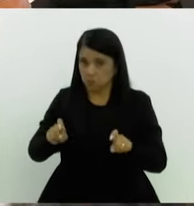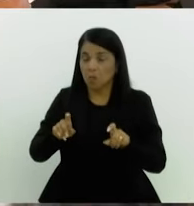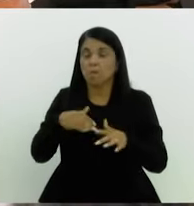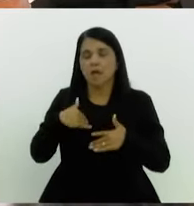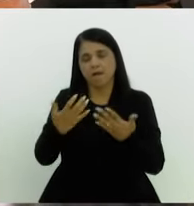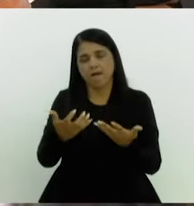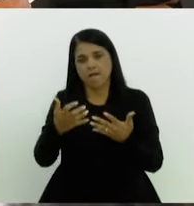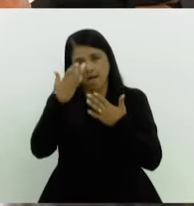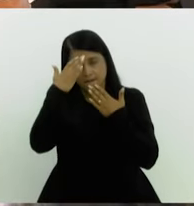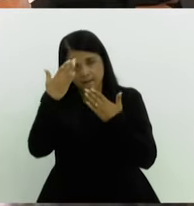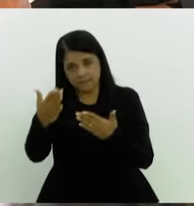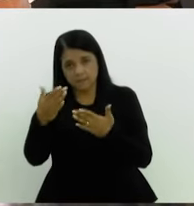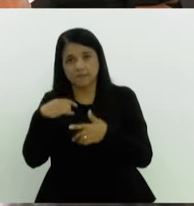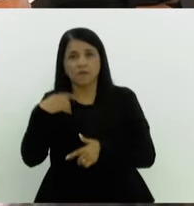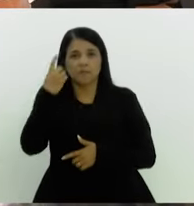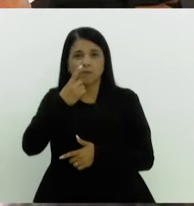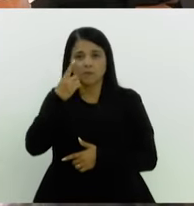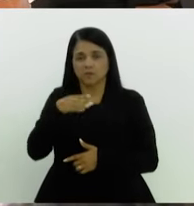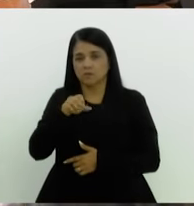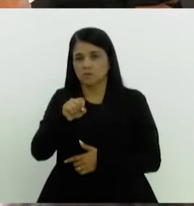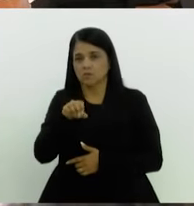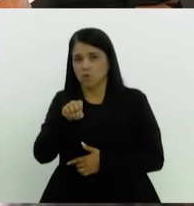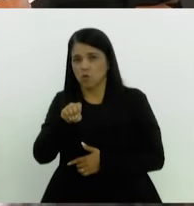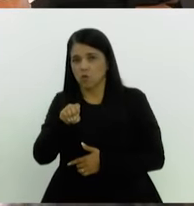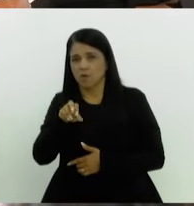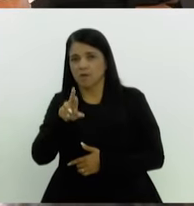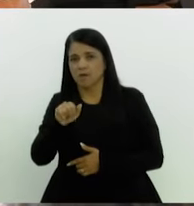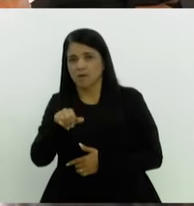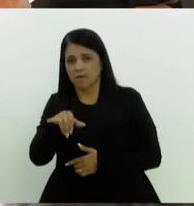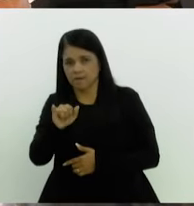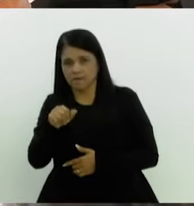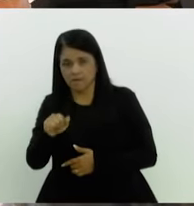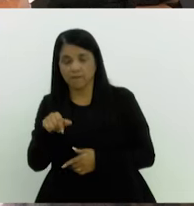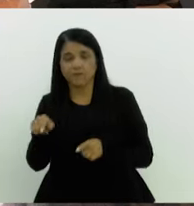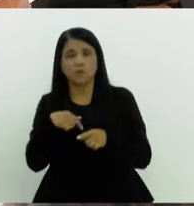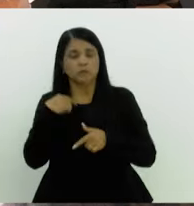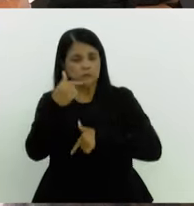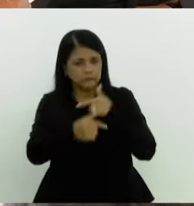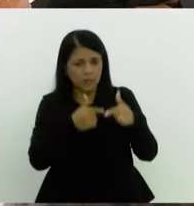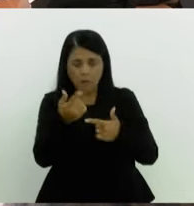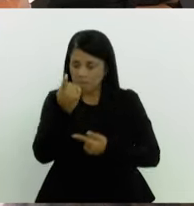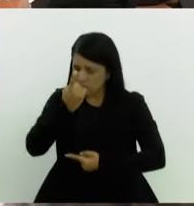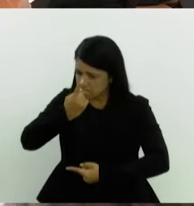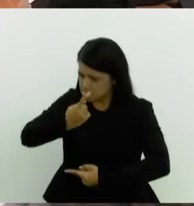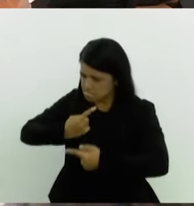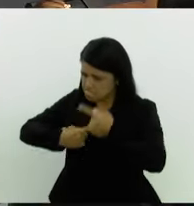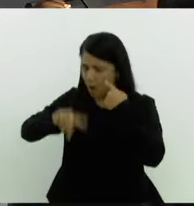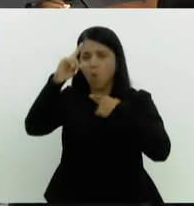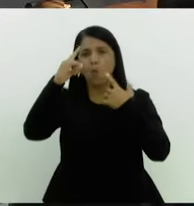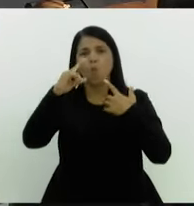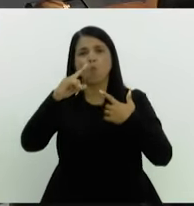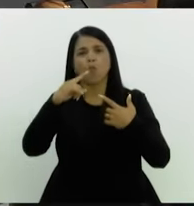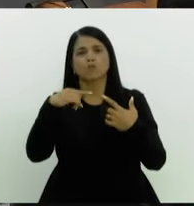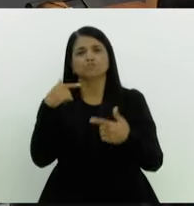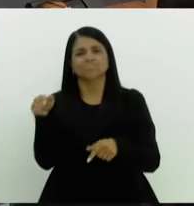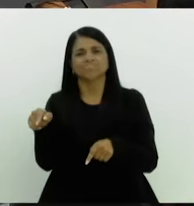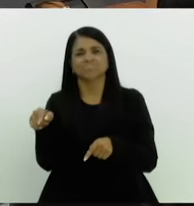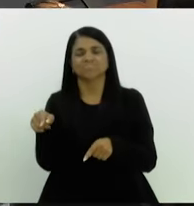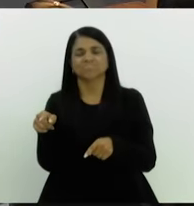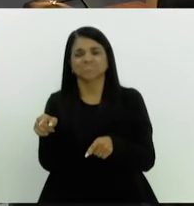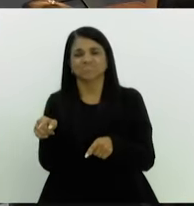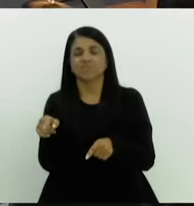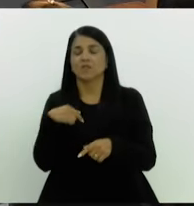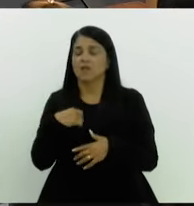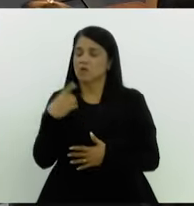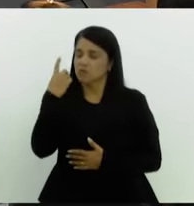agradecer a deputada Soraia esse trabalho totalmente revolucionário que ela tem feito deputada soria eu